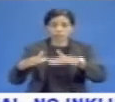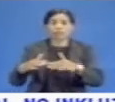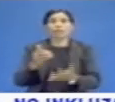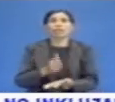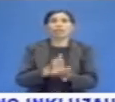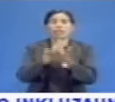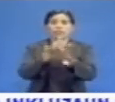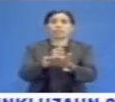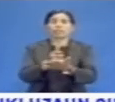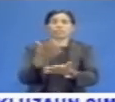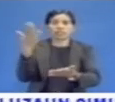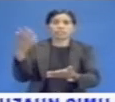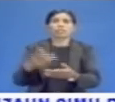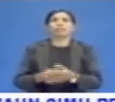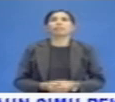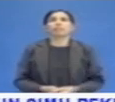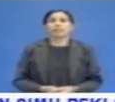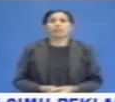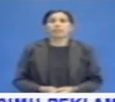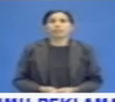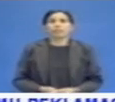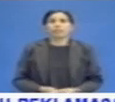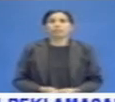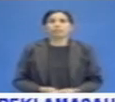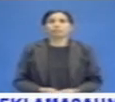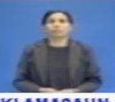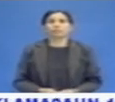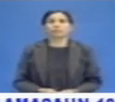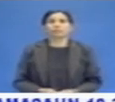registrado e a base. Júlio Jesus, Zeron Mano, Arta Tali.